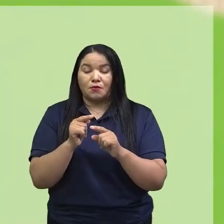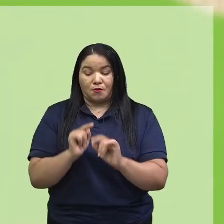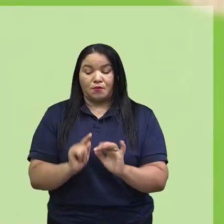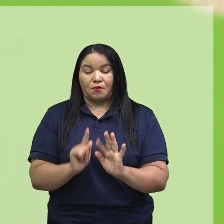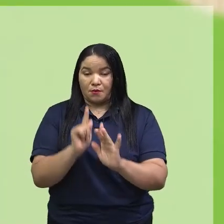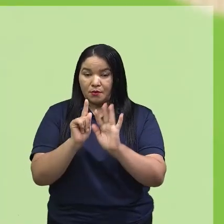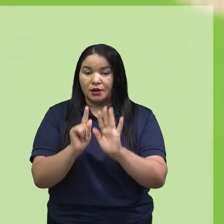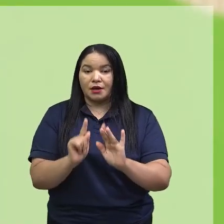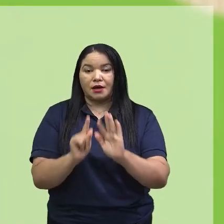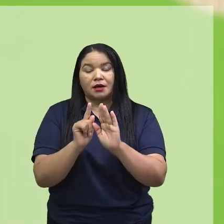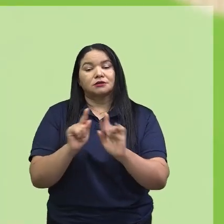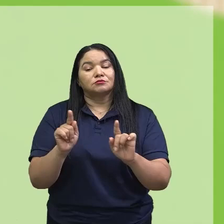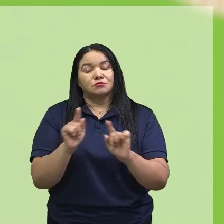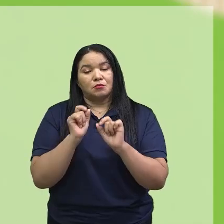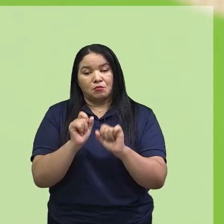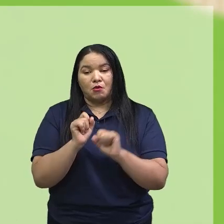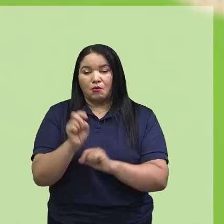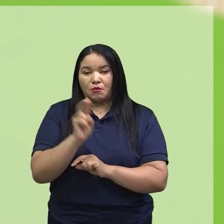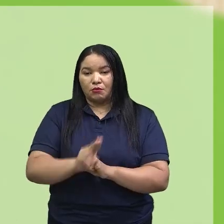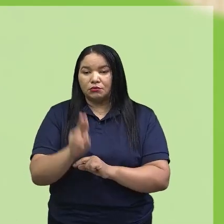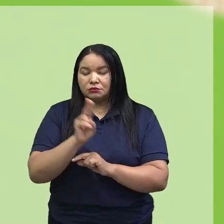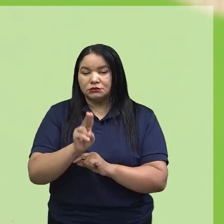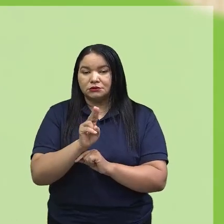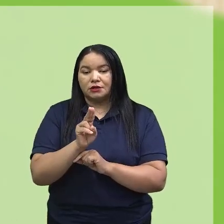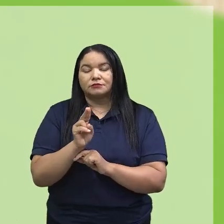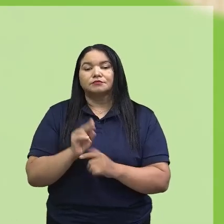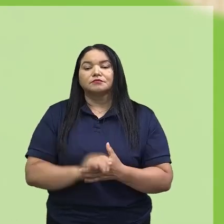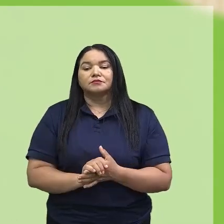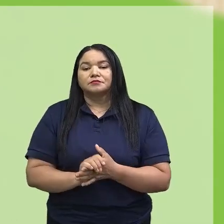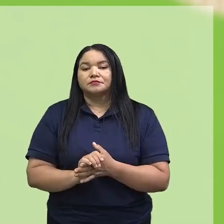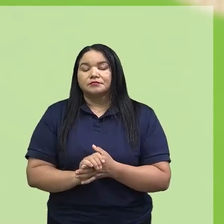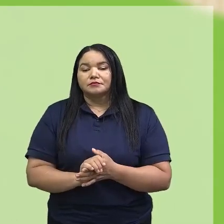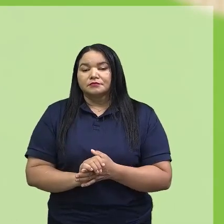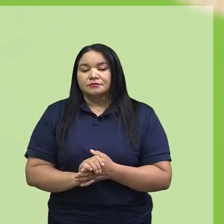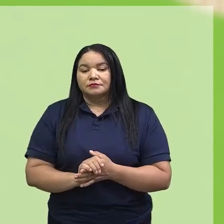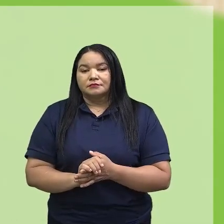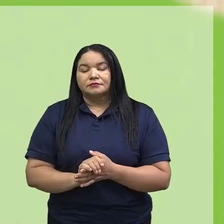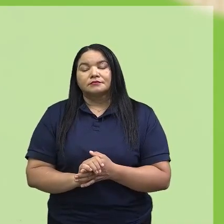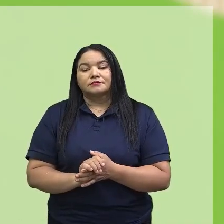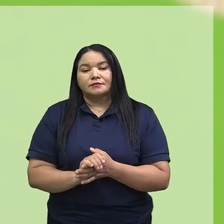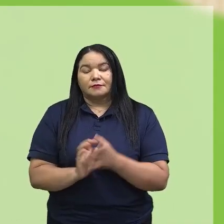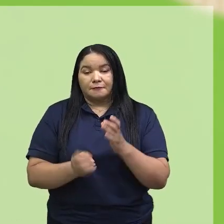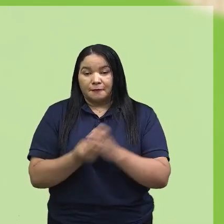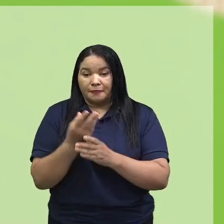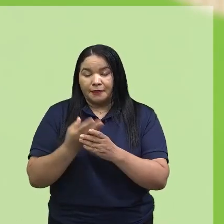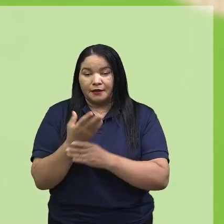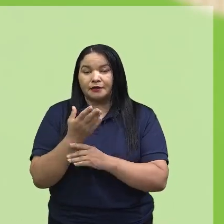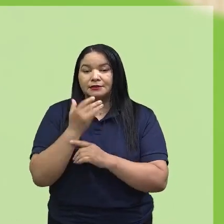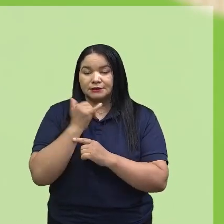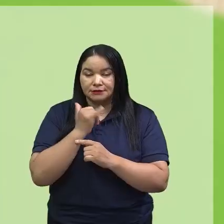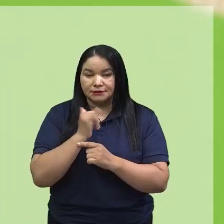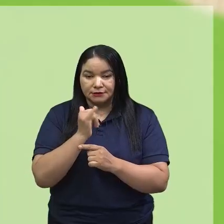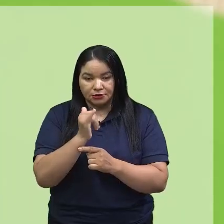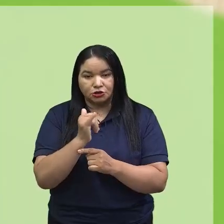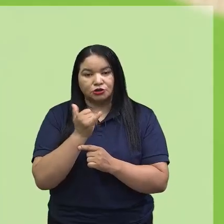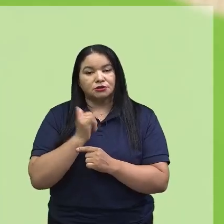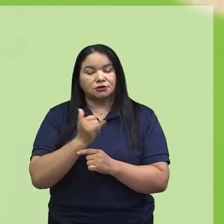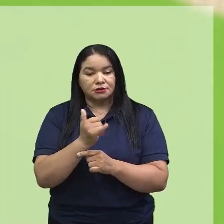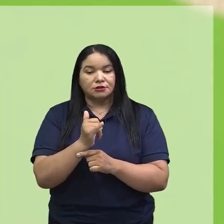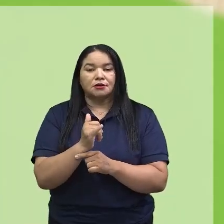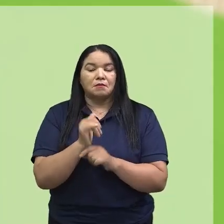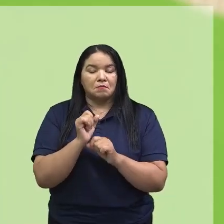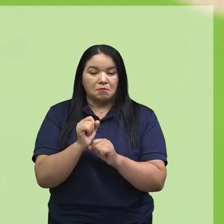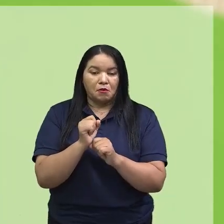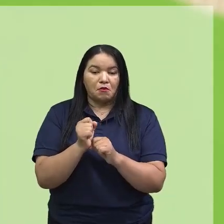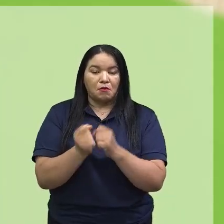ser usado, então, para produção de energia elétrica, né? Para ser